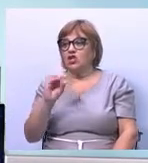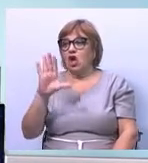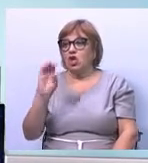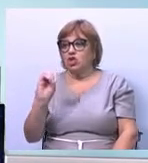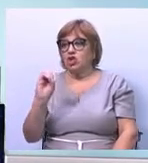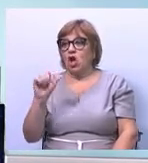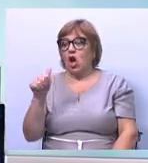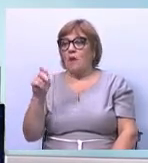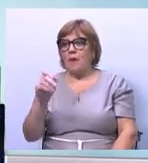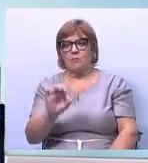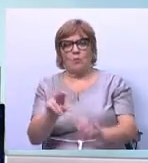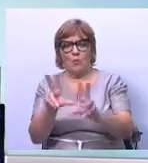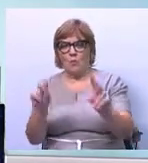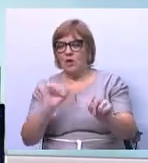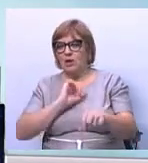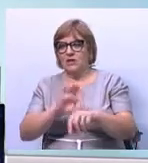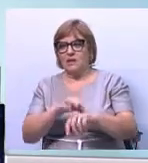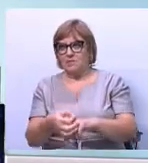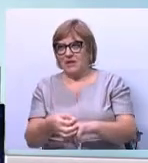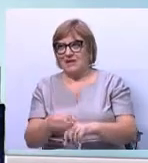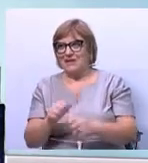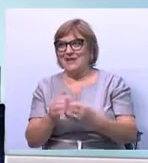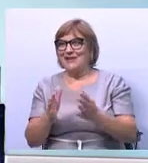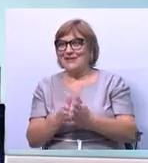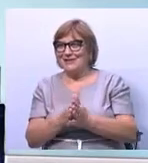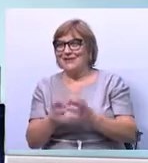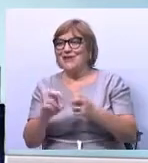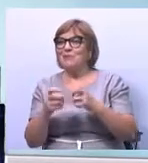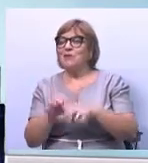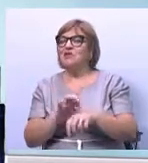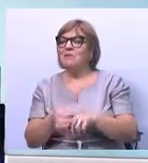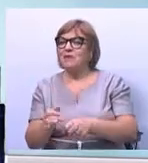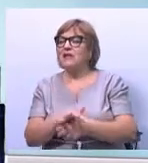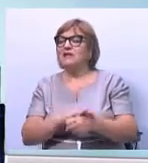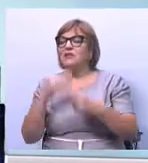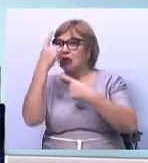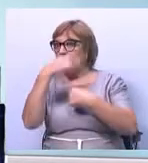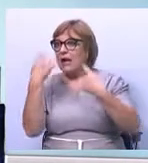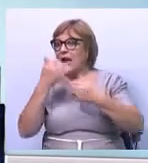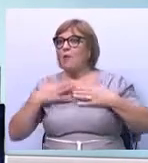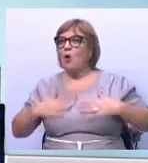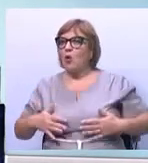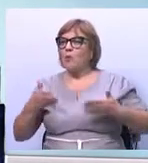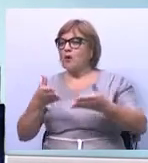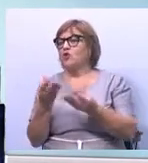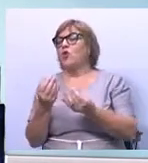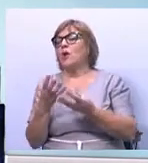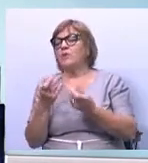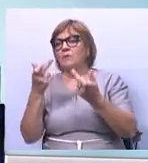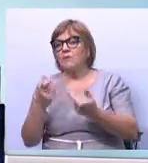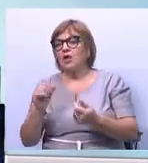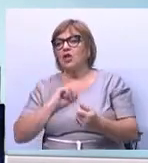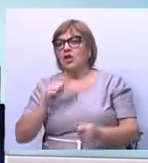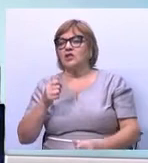que é um óleo vegetal excelente para a nossa pele. Portanto, tudo que sejam problemas de pele, situações de rosto, o corpo, vai ajudar imenso a preservar o